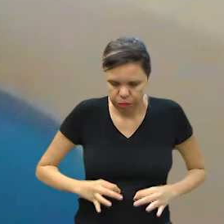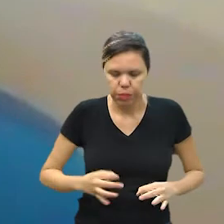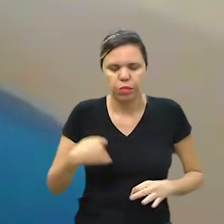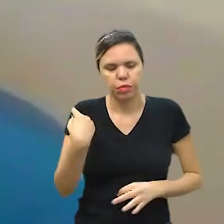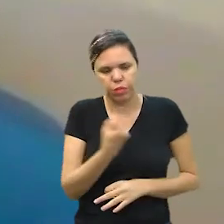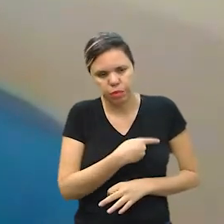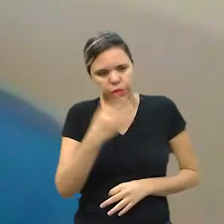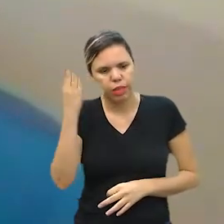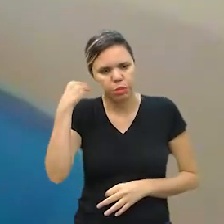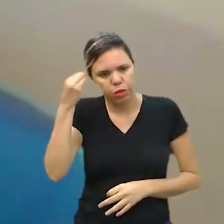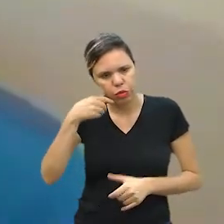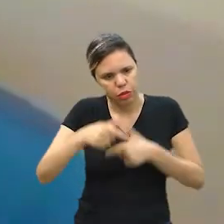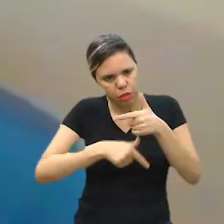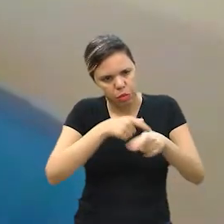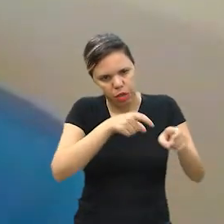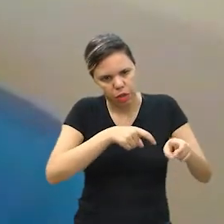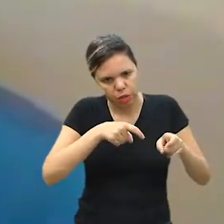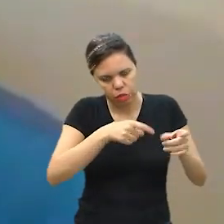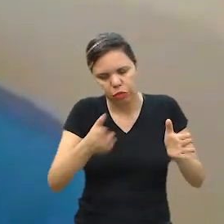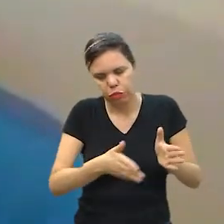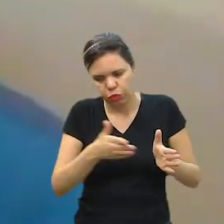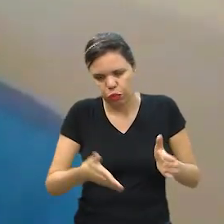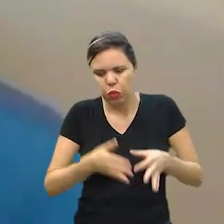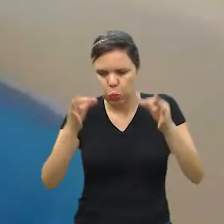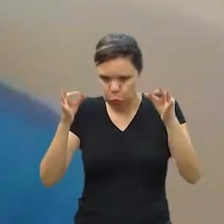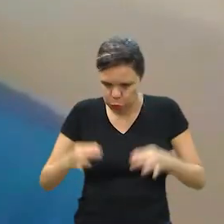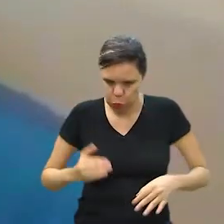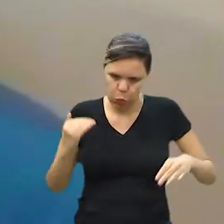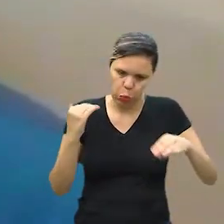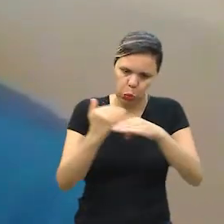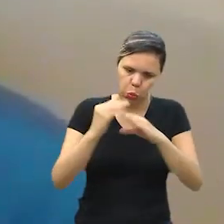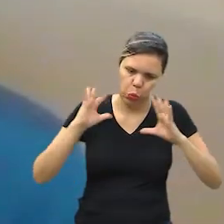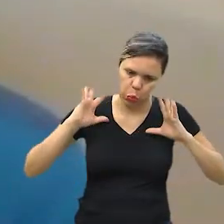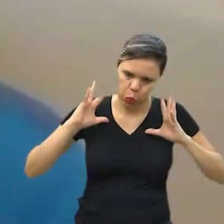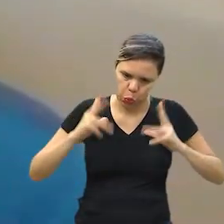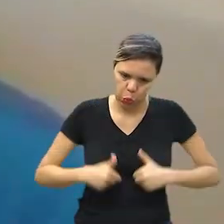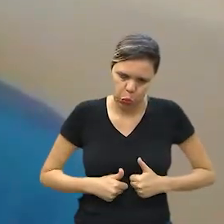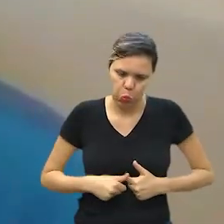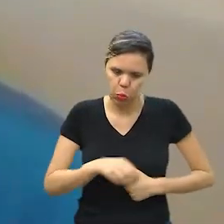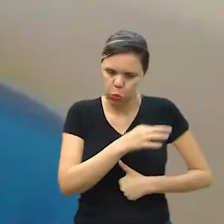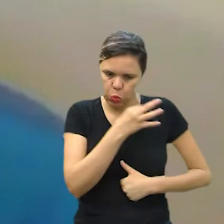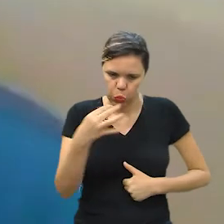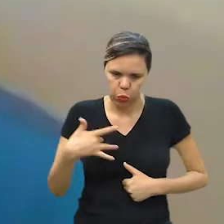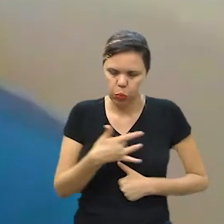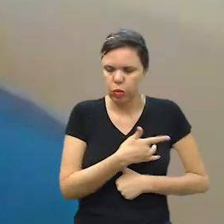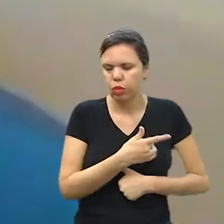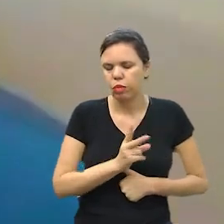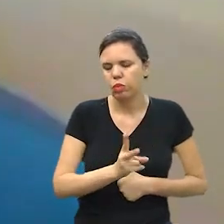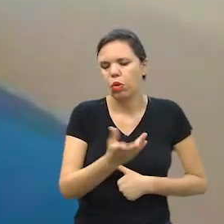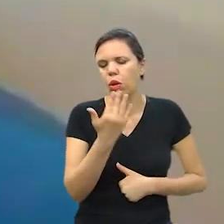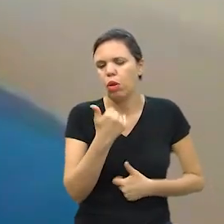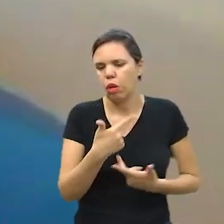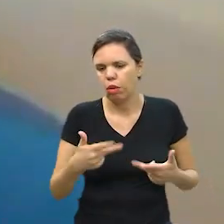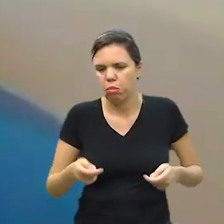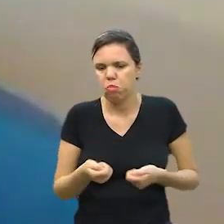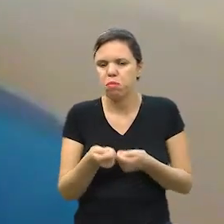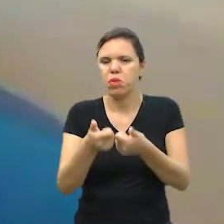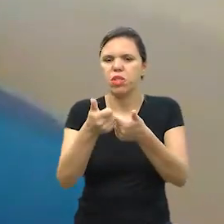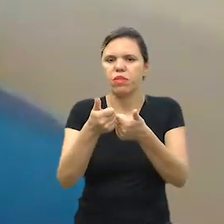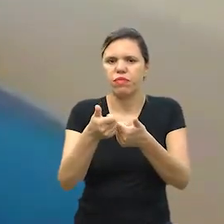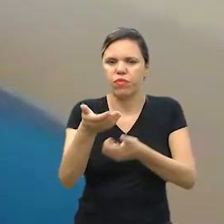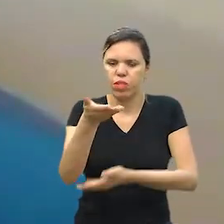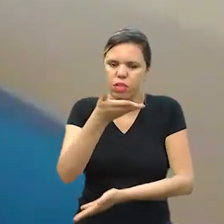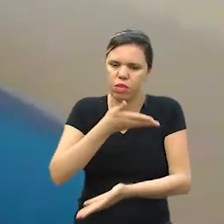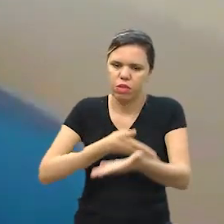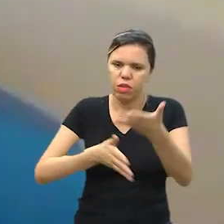cadeia produtiva como algo justo, né, como algo limpo, como algo que a gente vai continuar trazendo